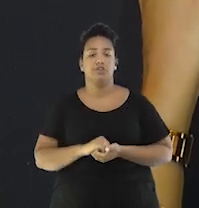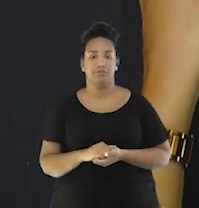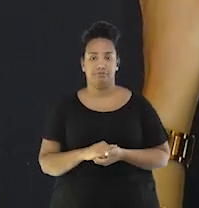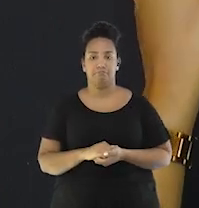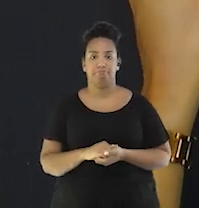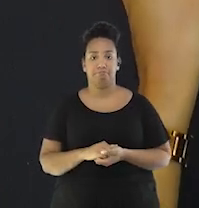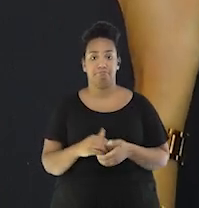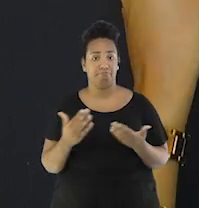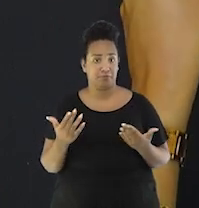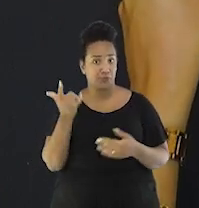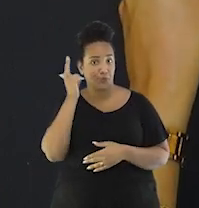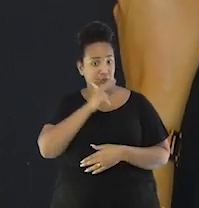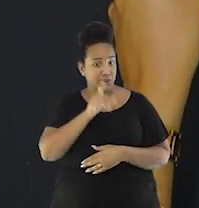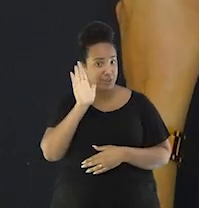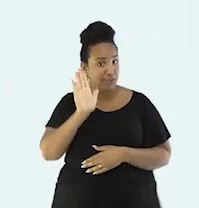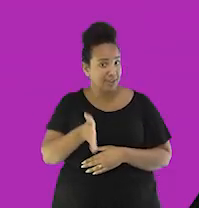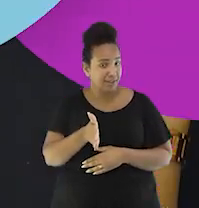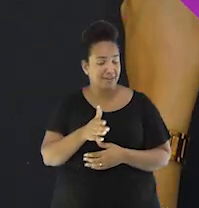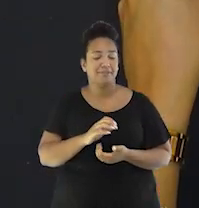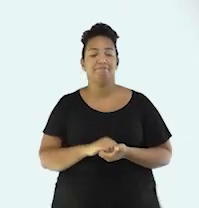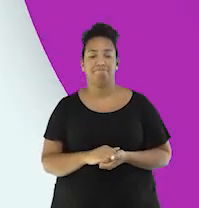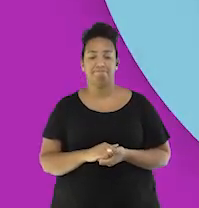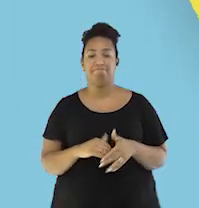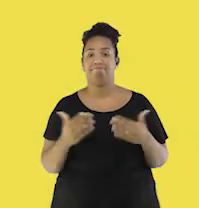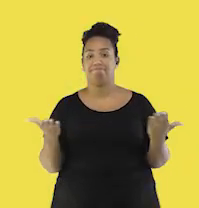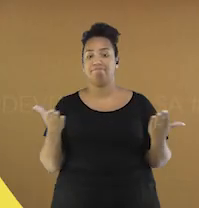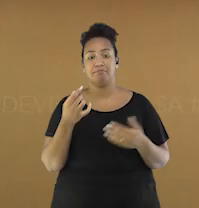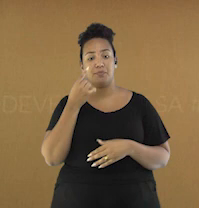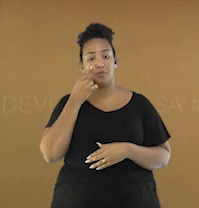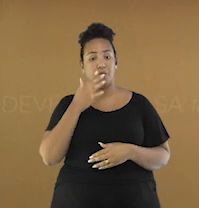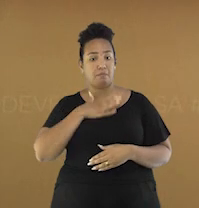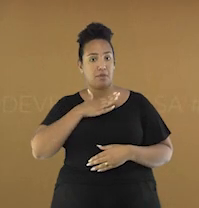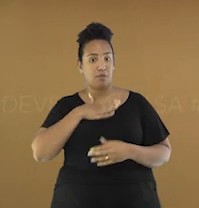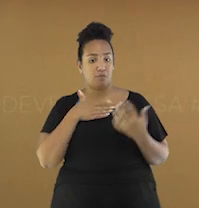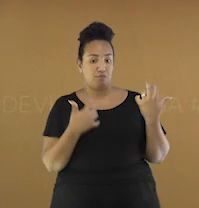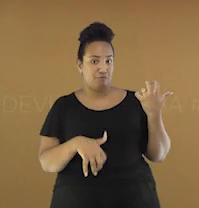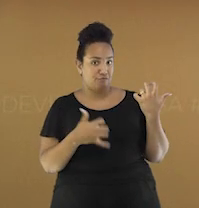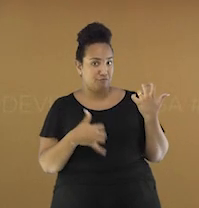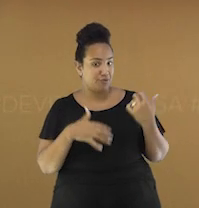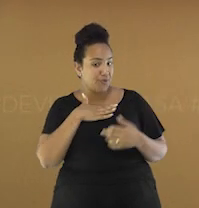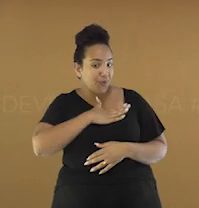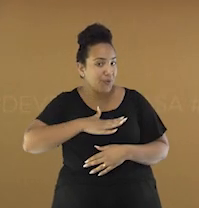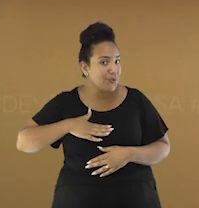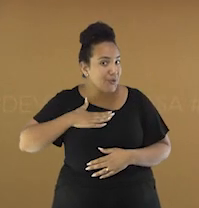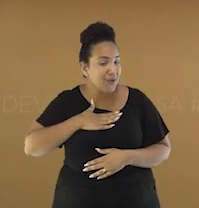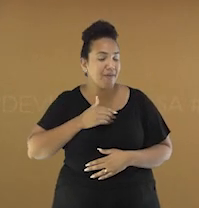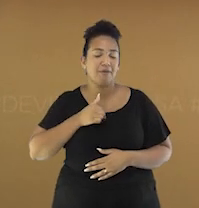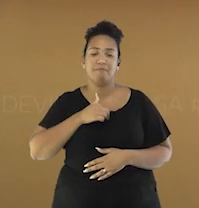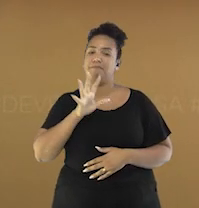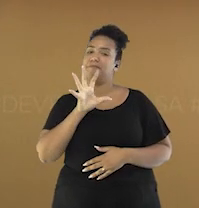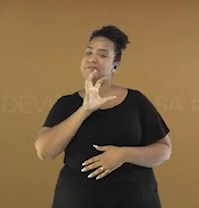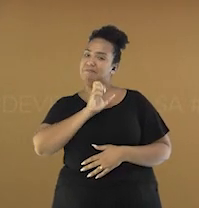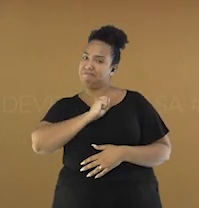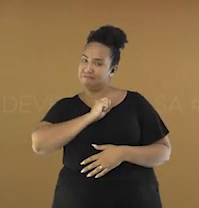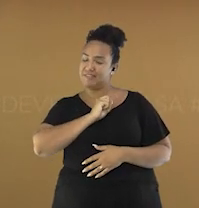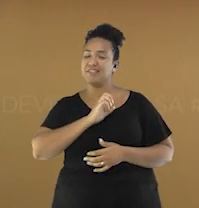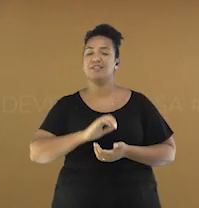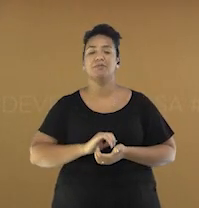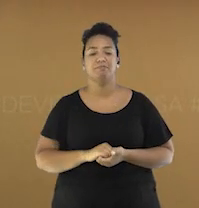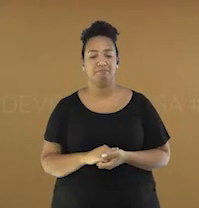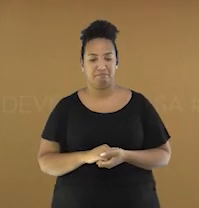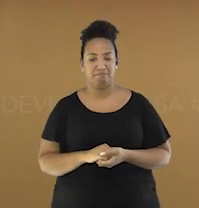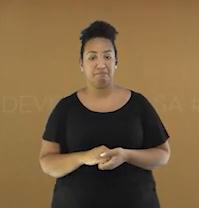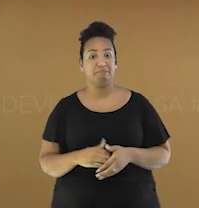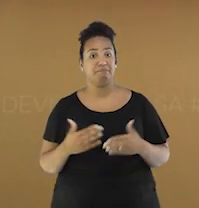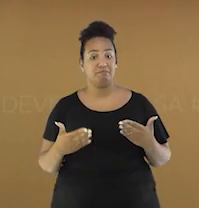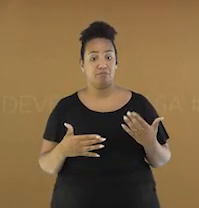aqui. E aí, conseguiram fazer? Olha como ficou meu ukulele, gostaram? Eu amei! Massa,